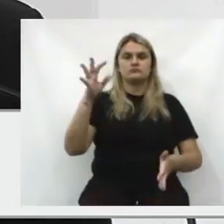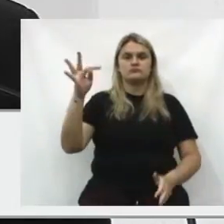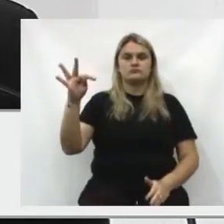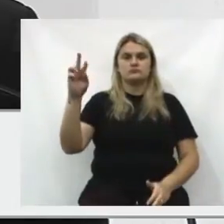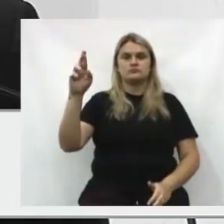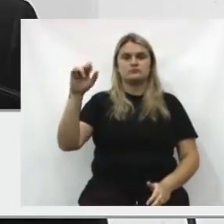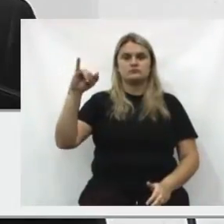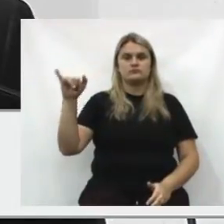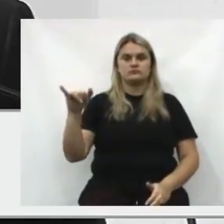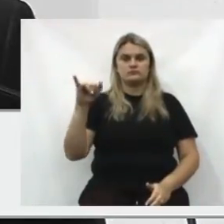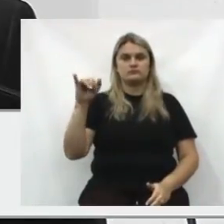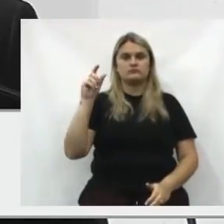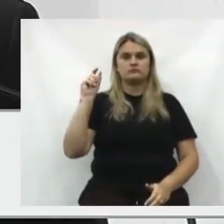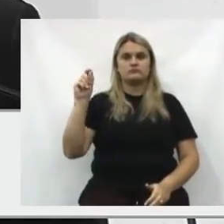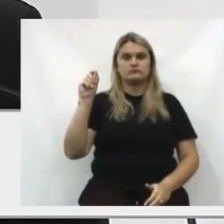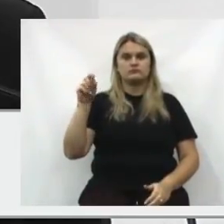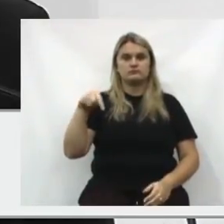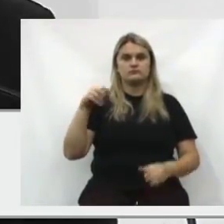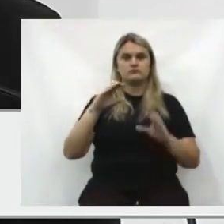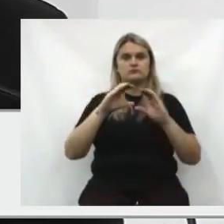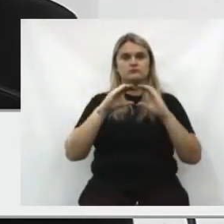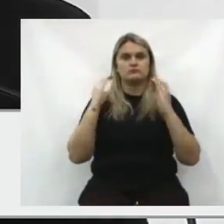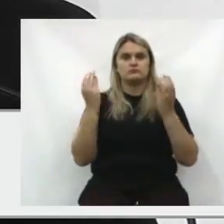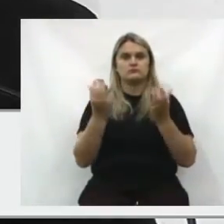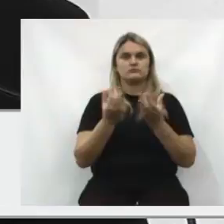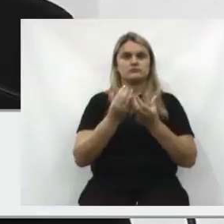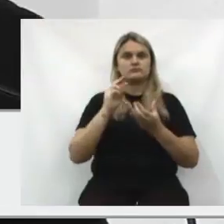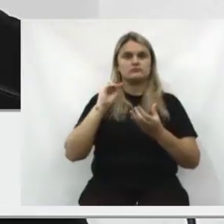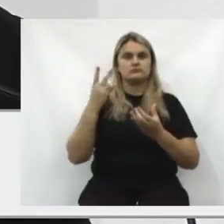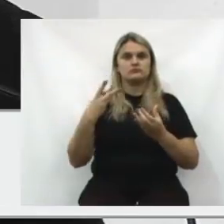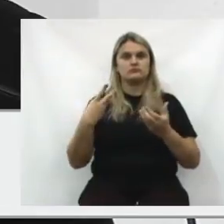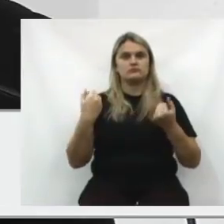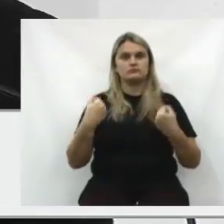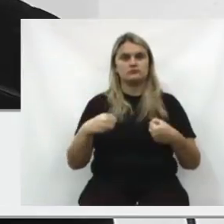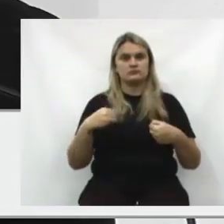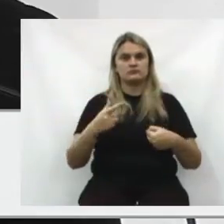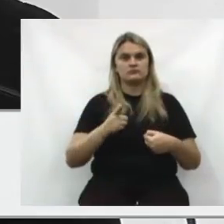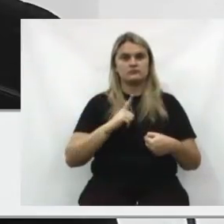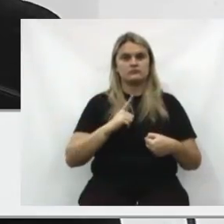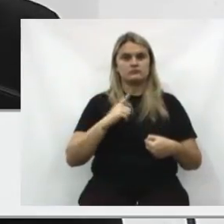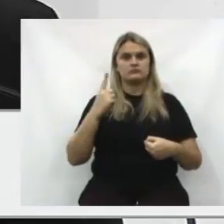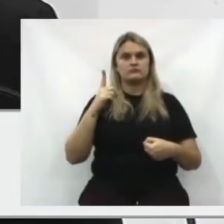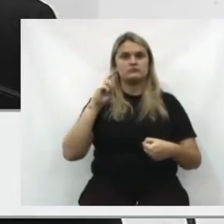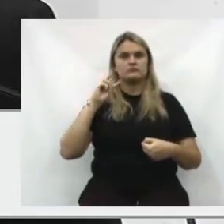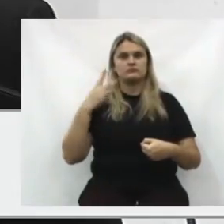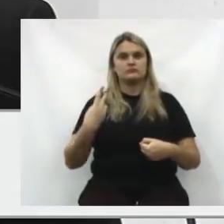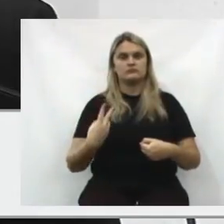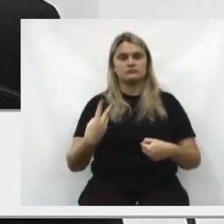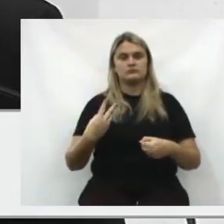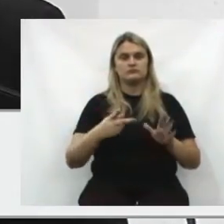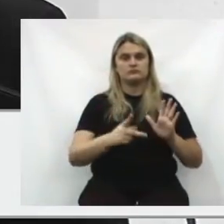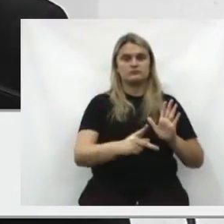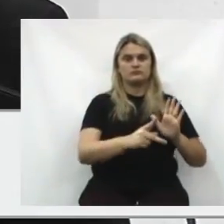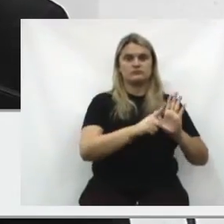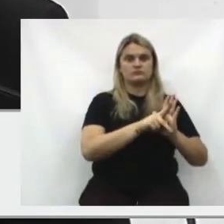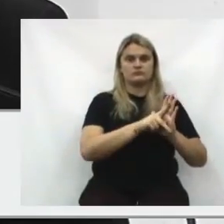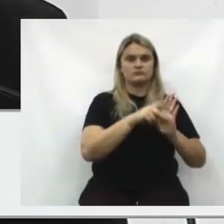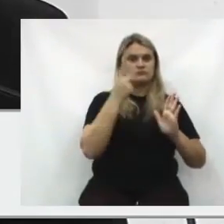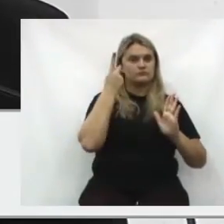estamos sendo cobrados pelo Tribunal de Contas que a Câmara de Vereadores ela precisa ter um